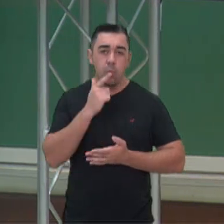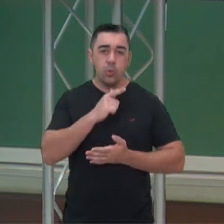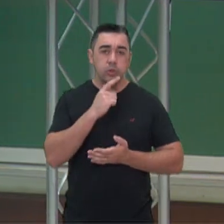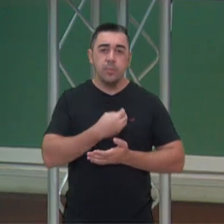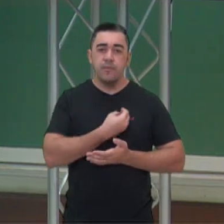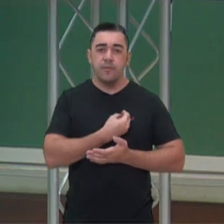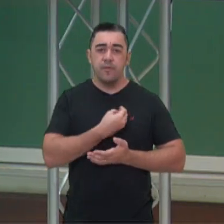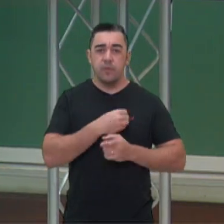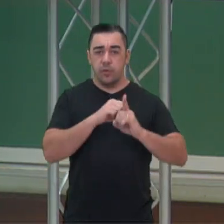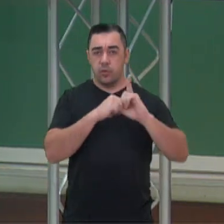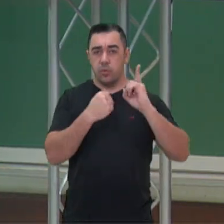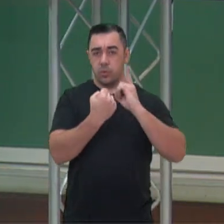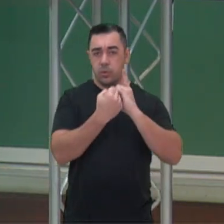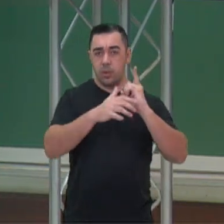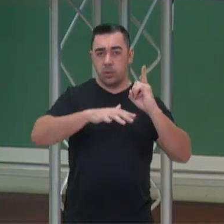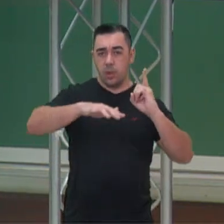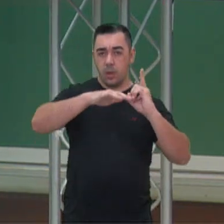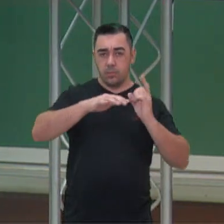sociedade. Porque